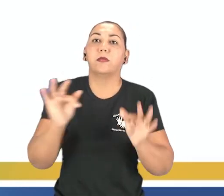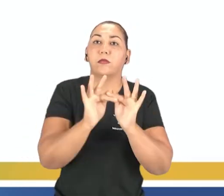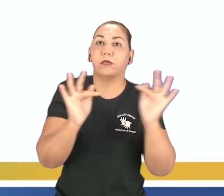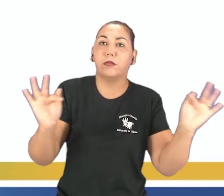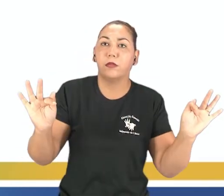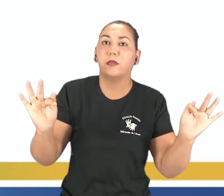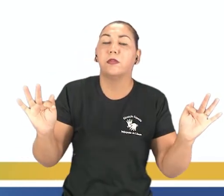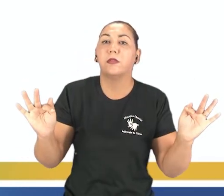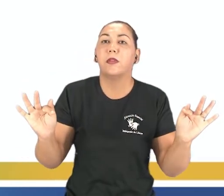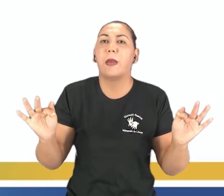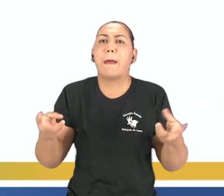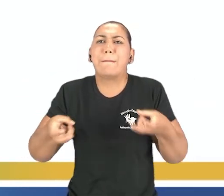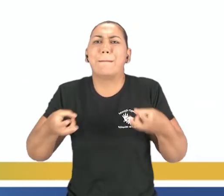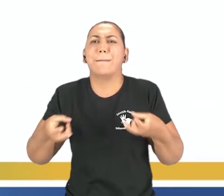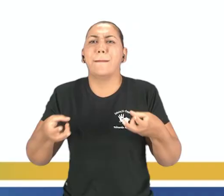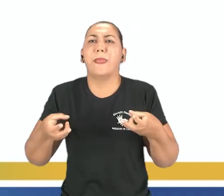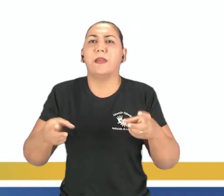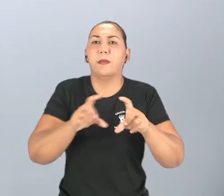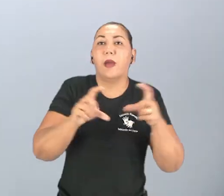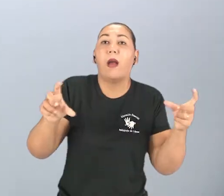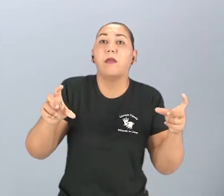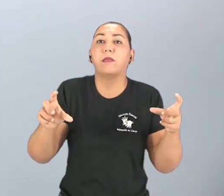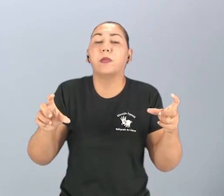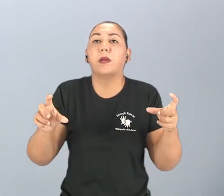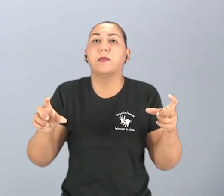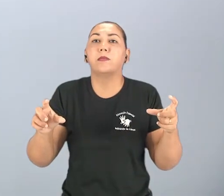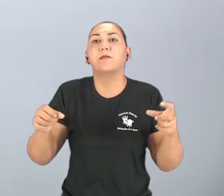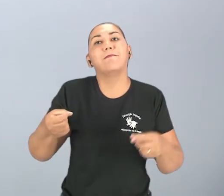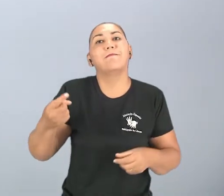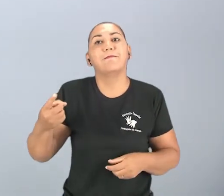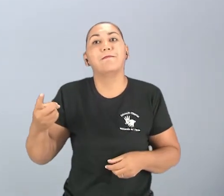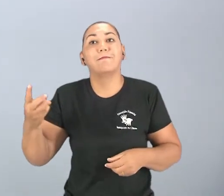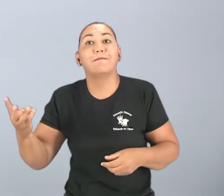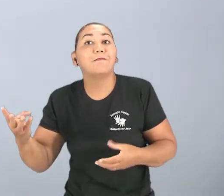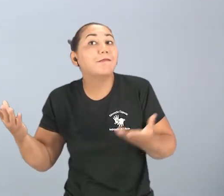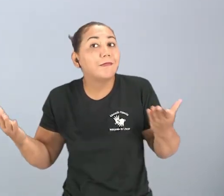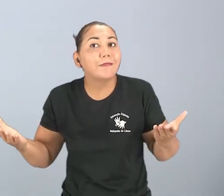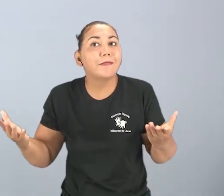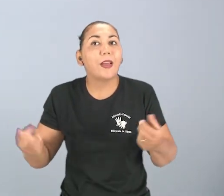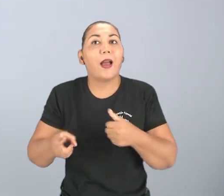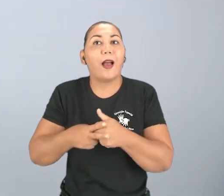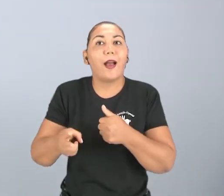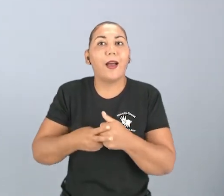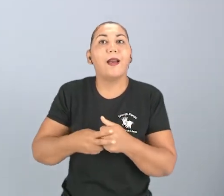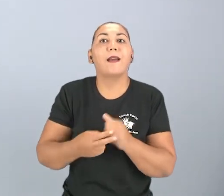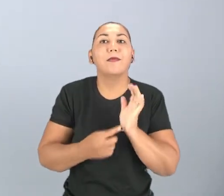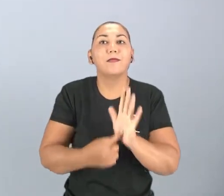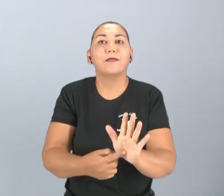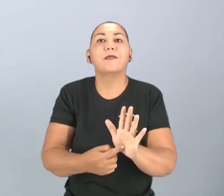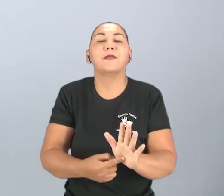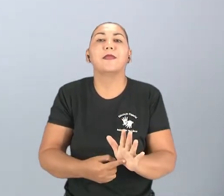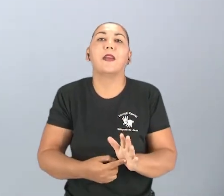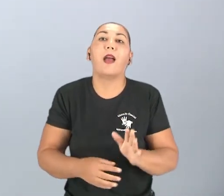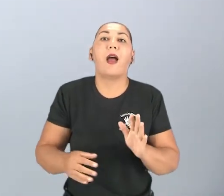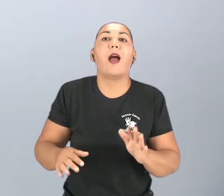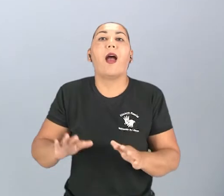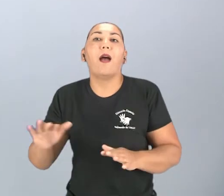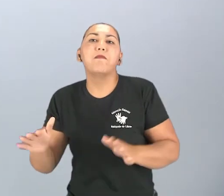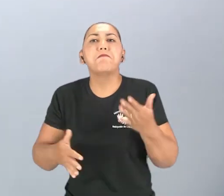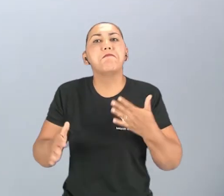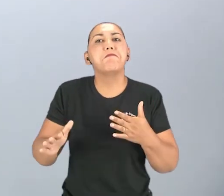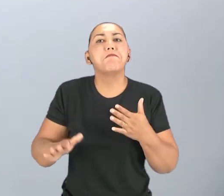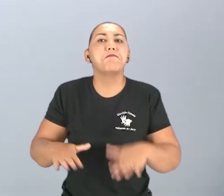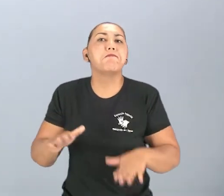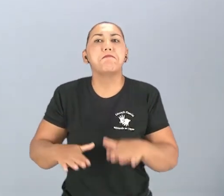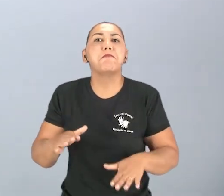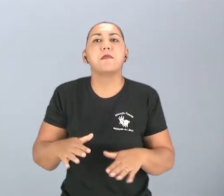de orações, a gente só precisa fazer o quê? Contar aí as representações verbais, né? Ora por um verbo, ora por uma